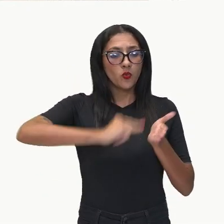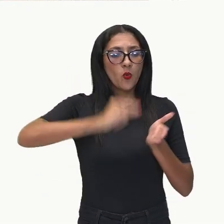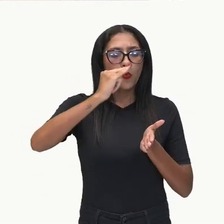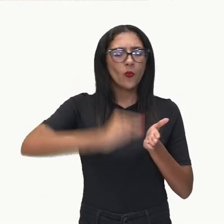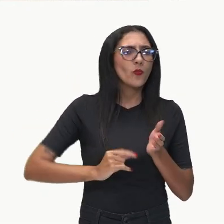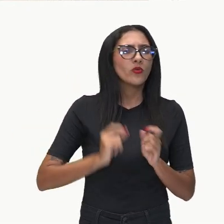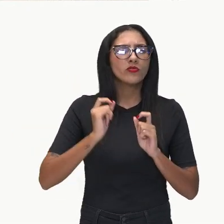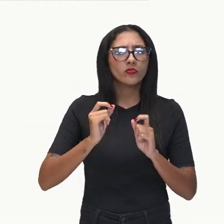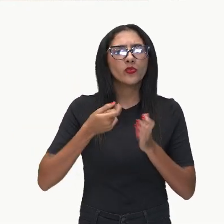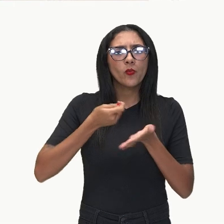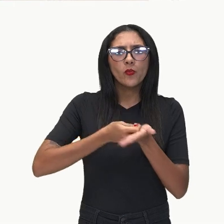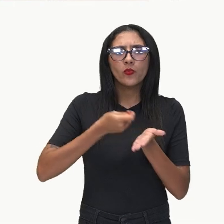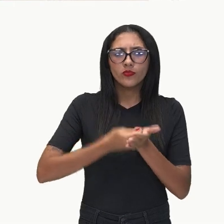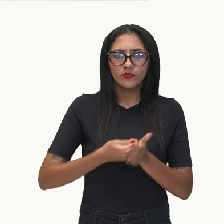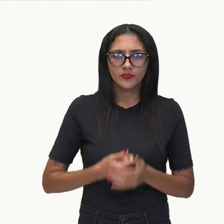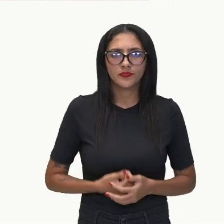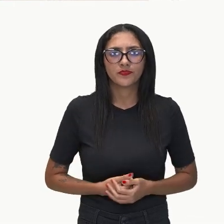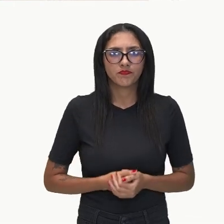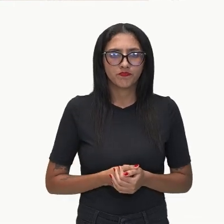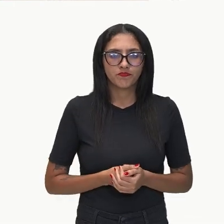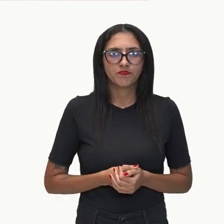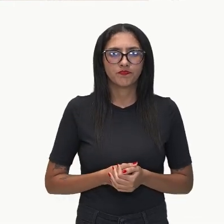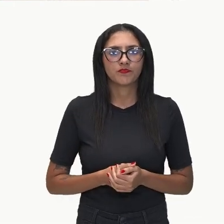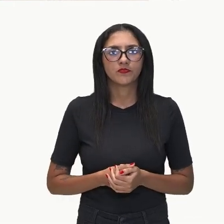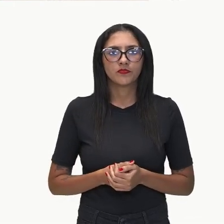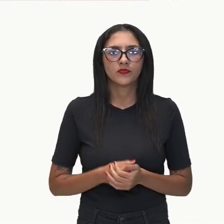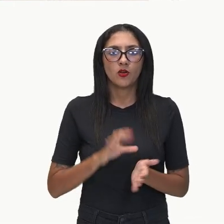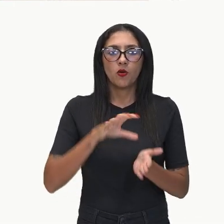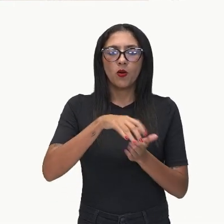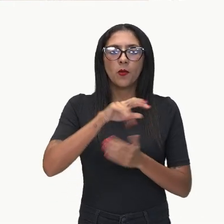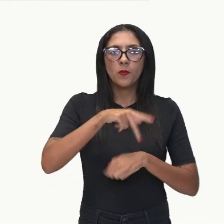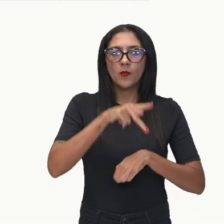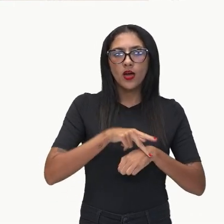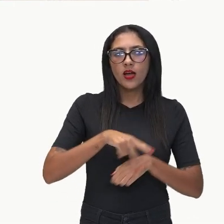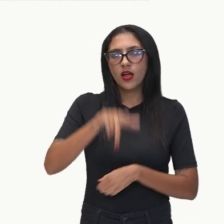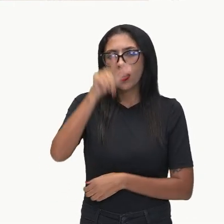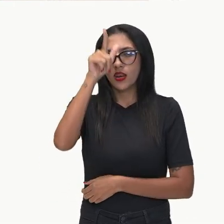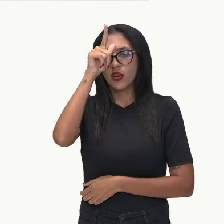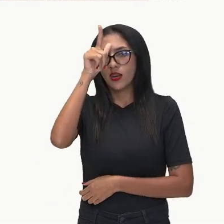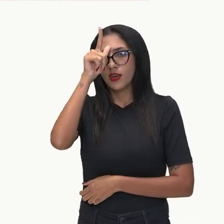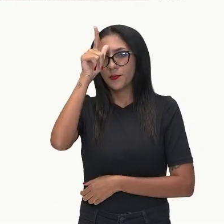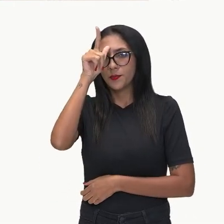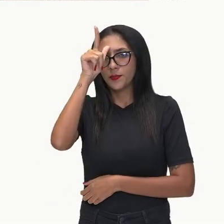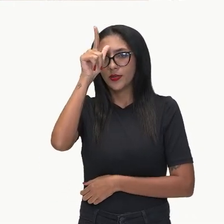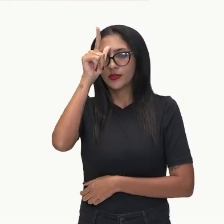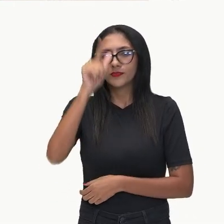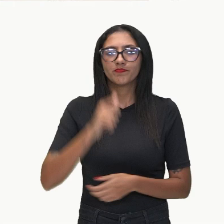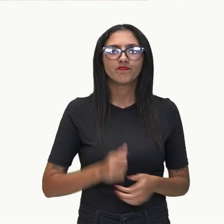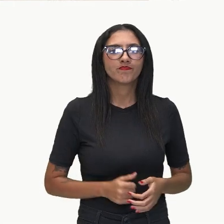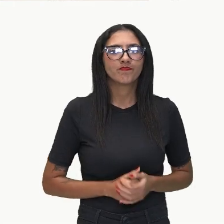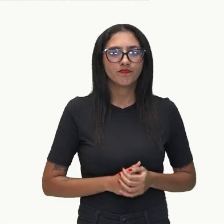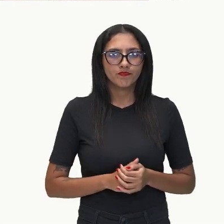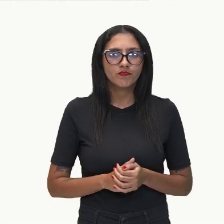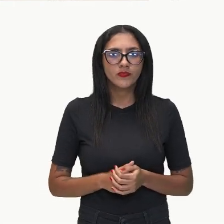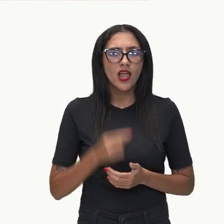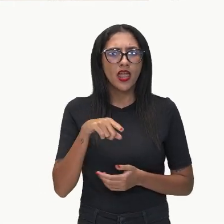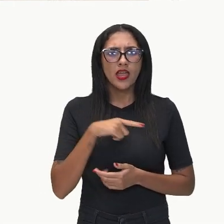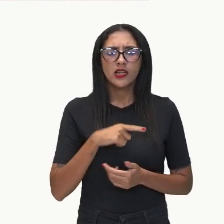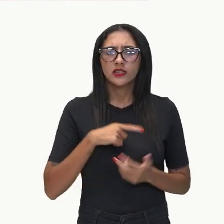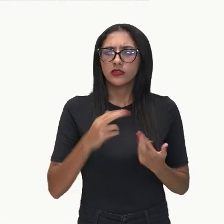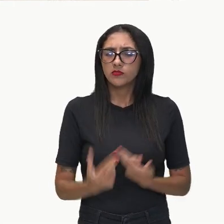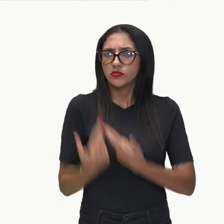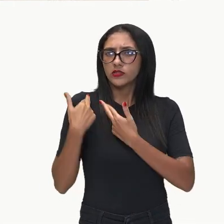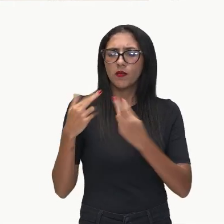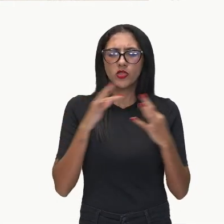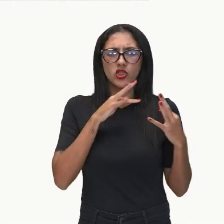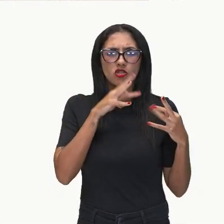que a Alemanha, que era o antigo Império Alemão, depois a República de Weimar, arcasse com todos os